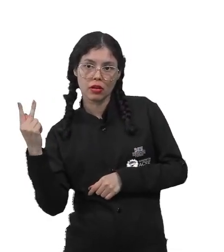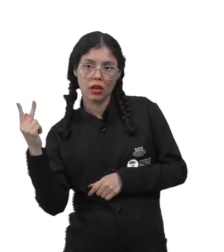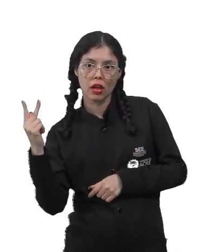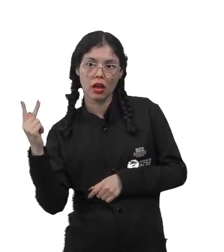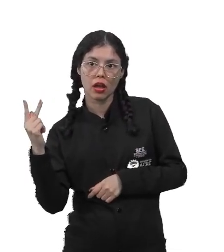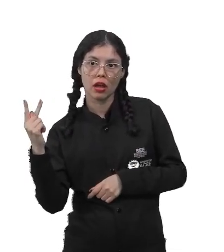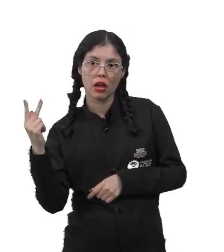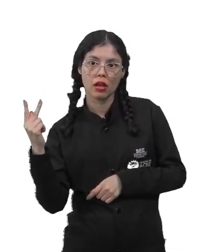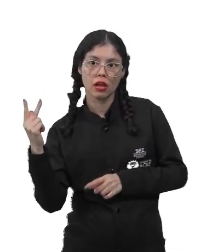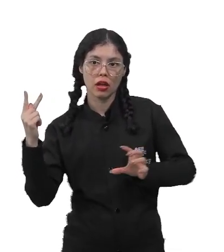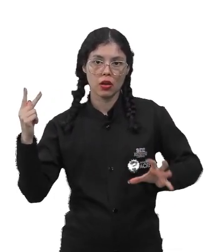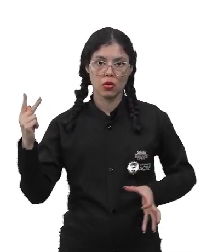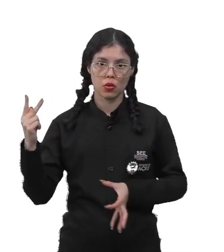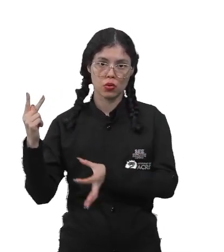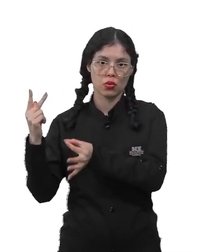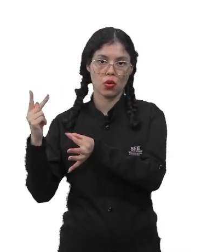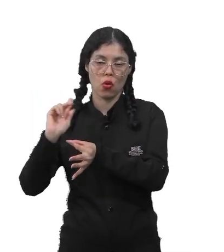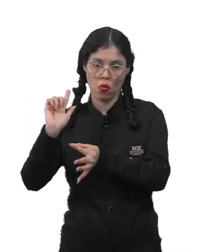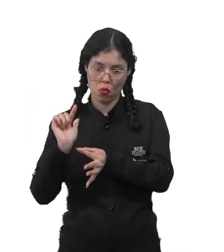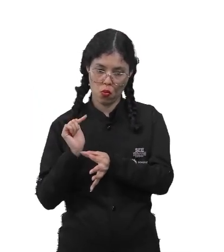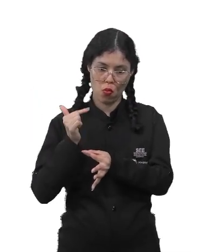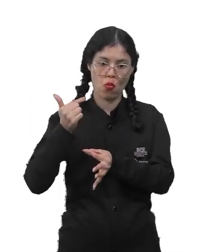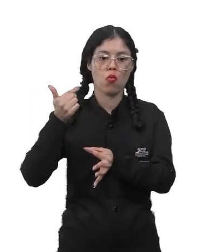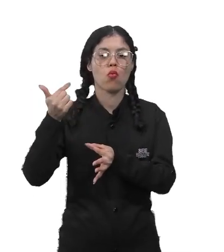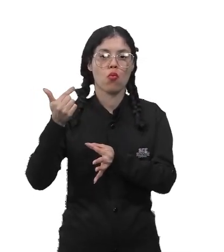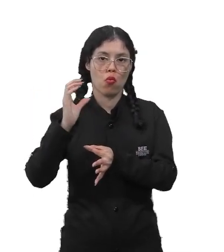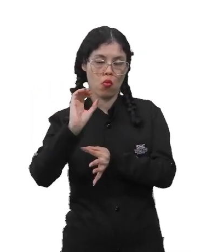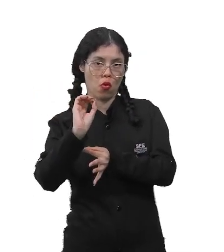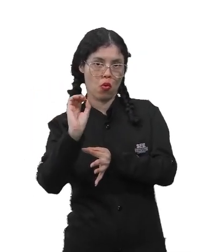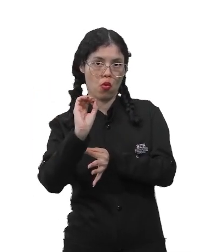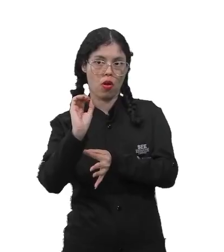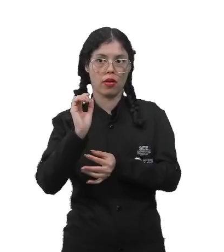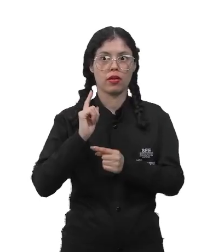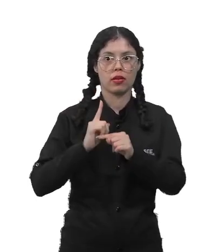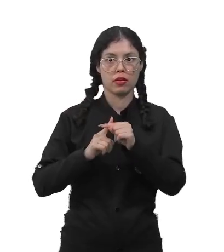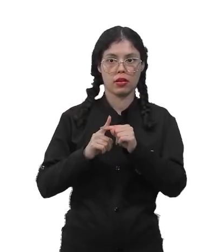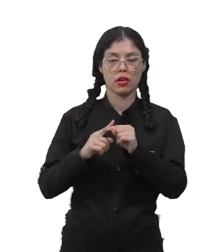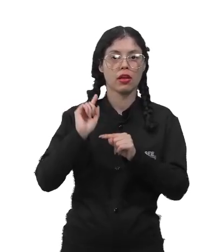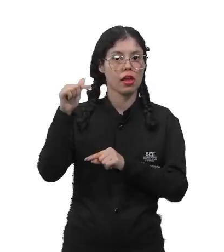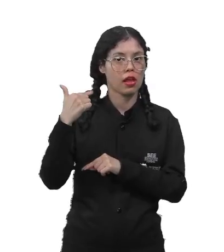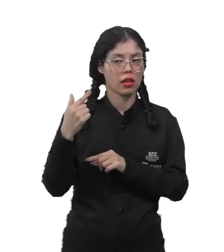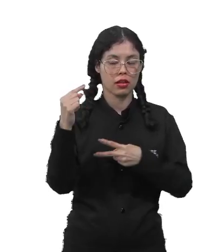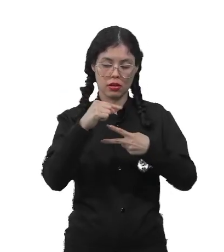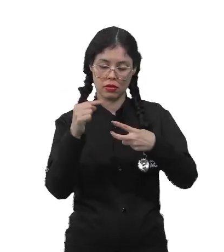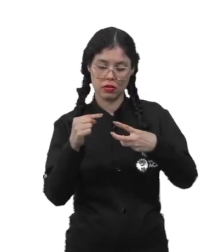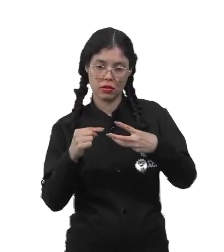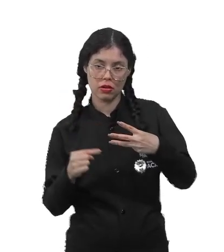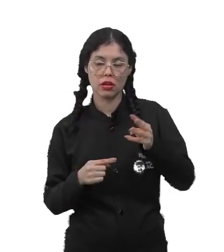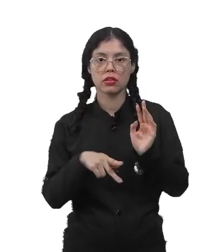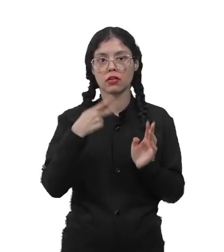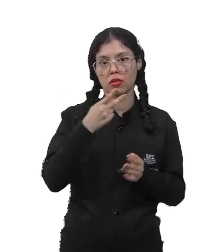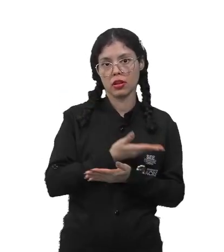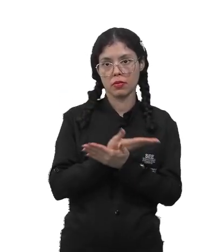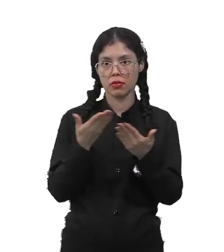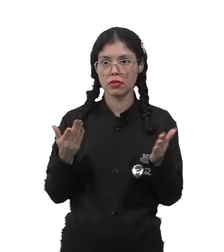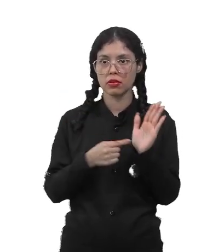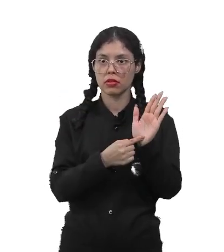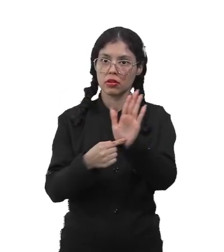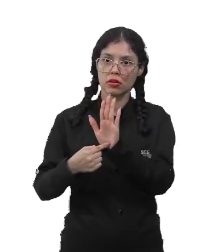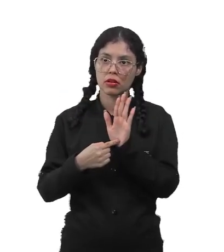vai fazer essa interação com o oxigênio, que é um daqueles três elementos que eu coloquei para vocês,